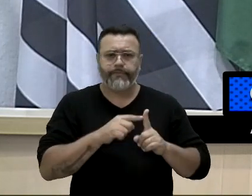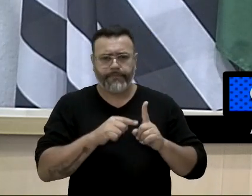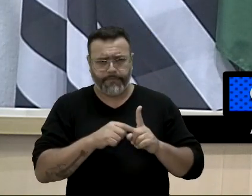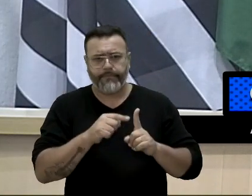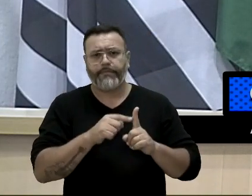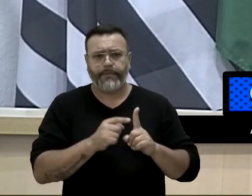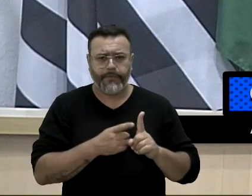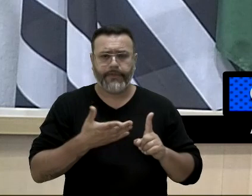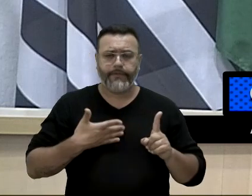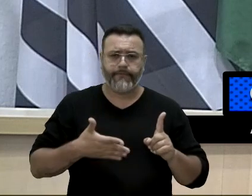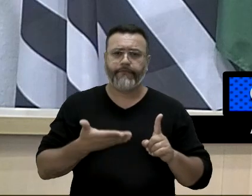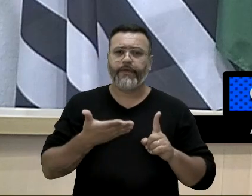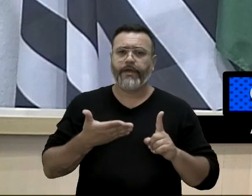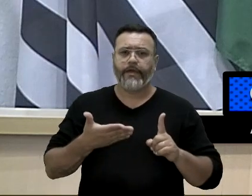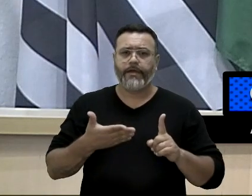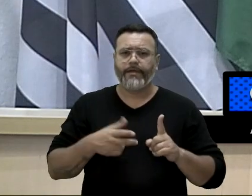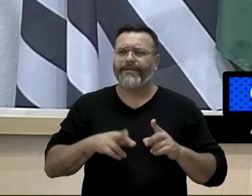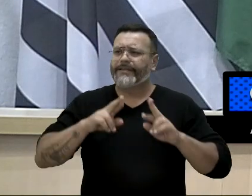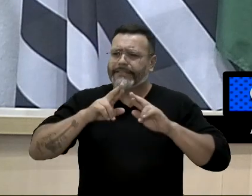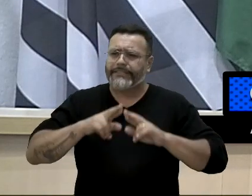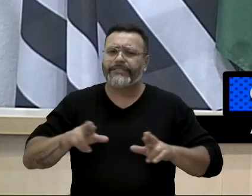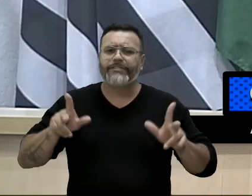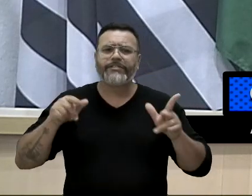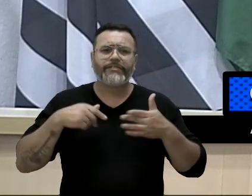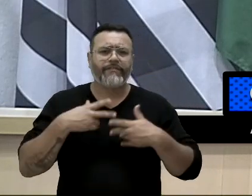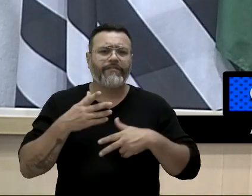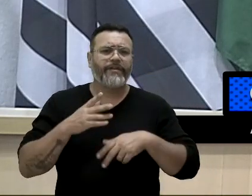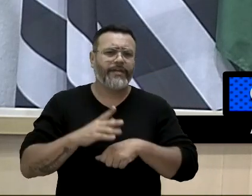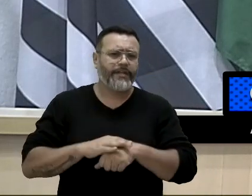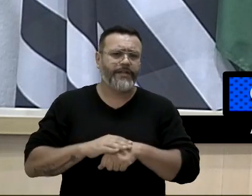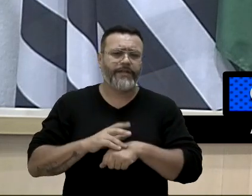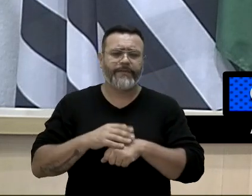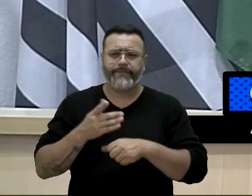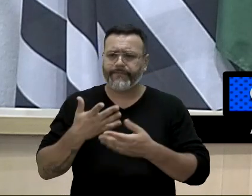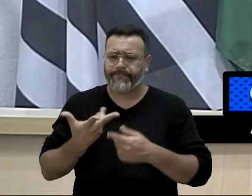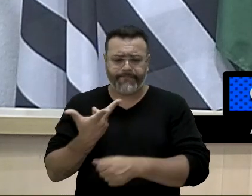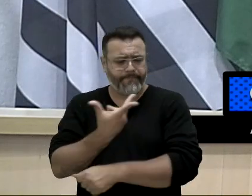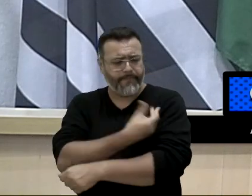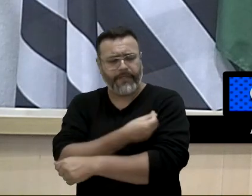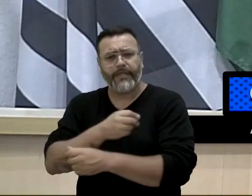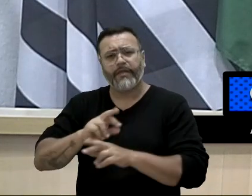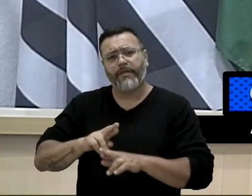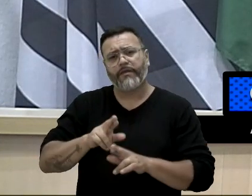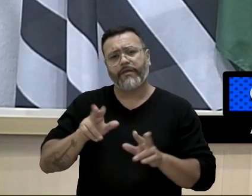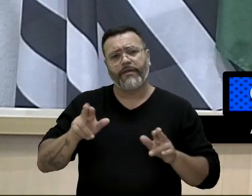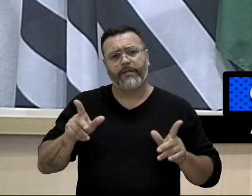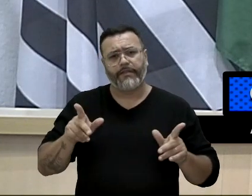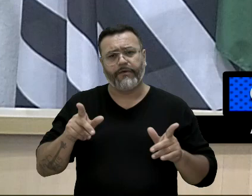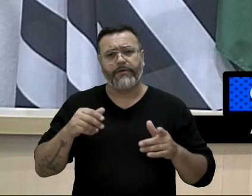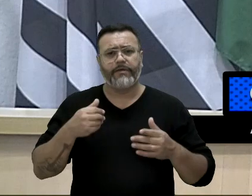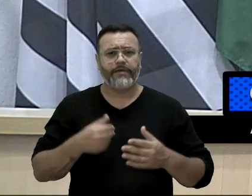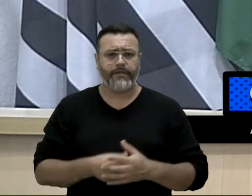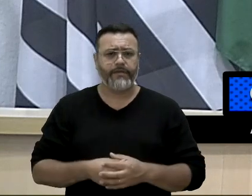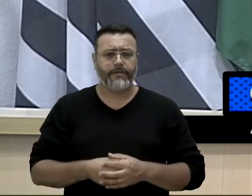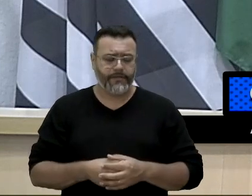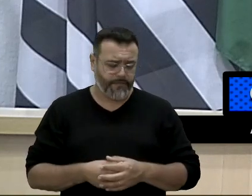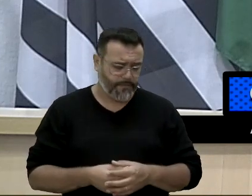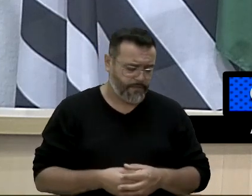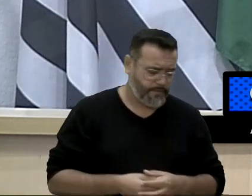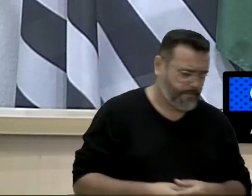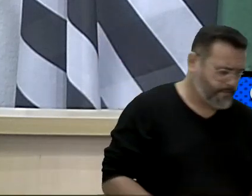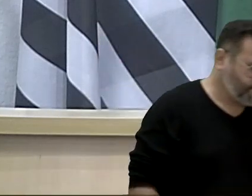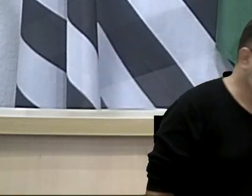vem algo diferente, alguma doença diferente, alguma vacina diferente, que até mesmo para